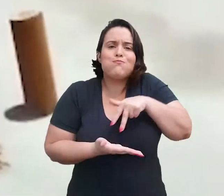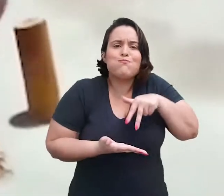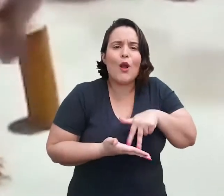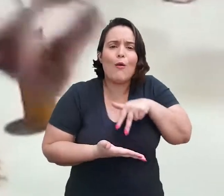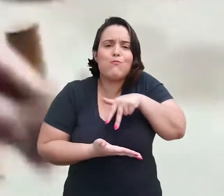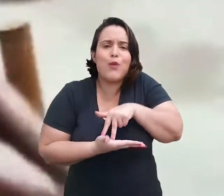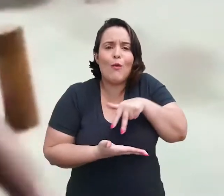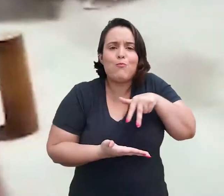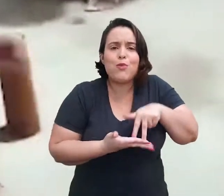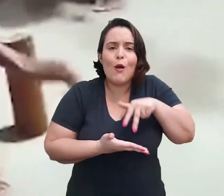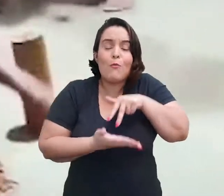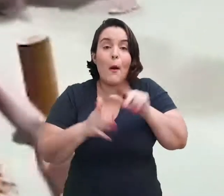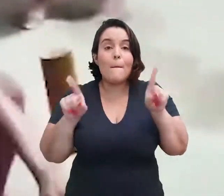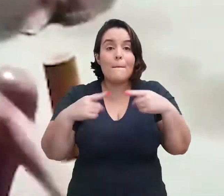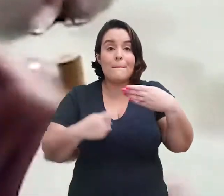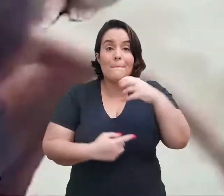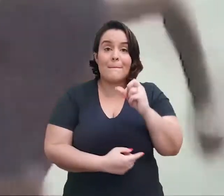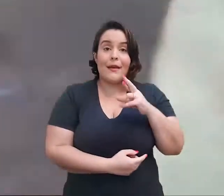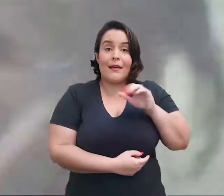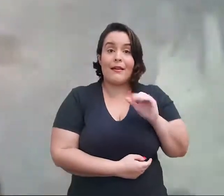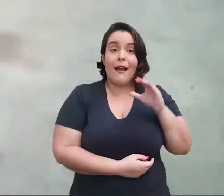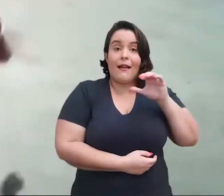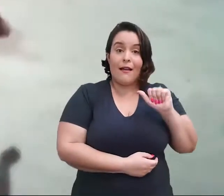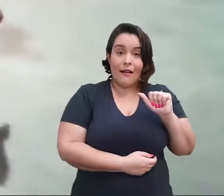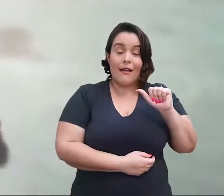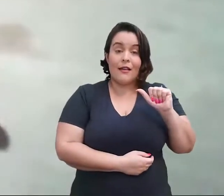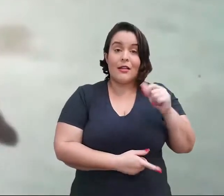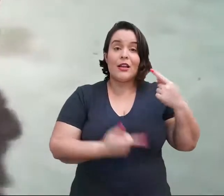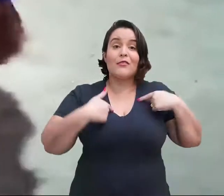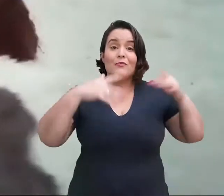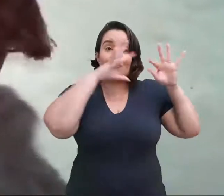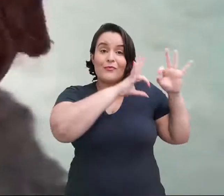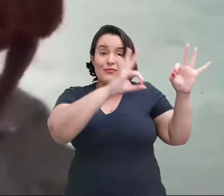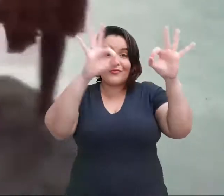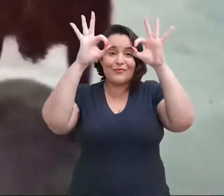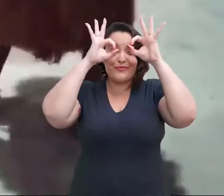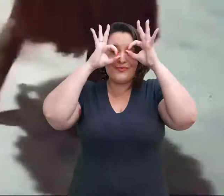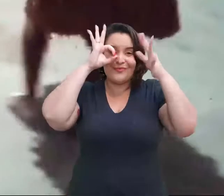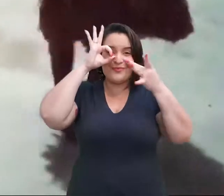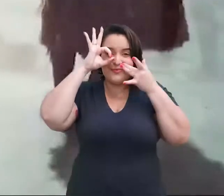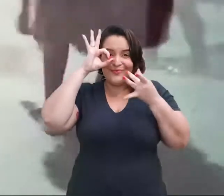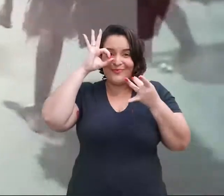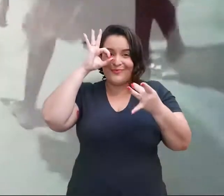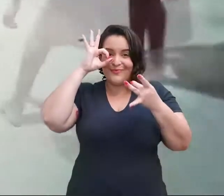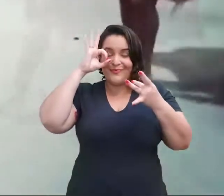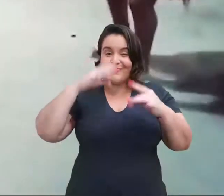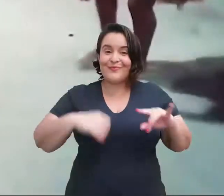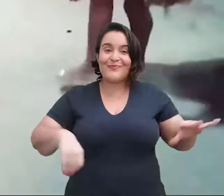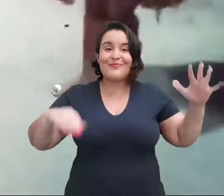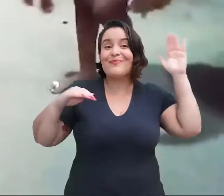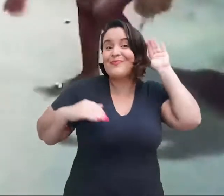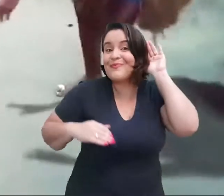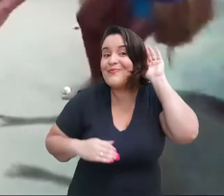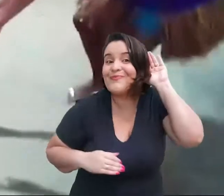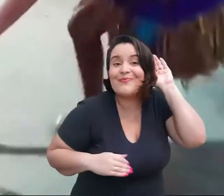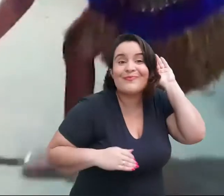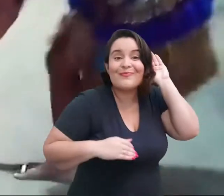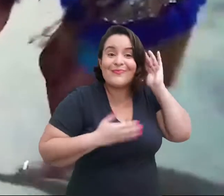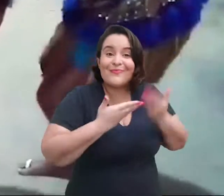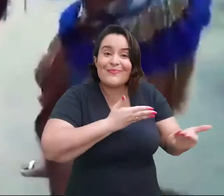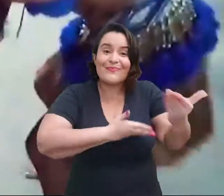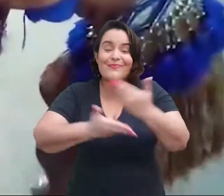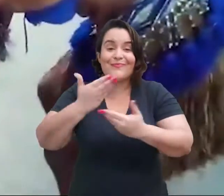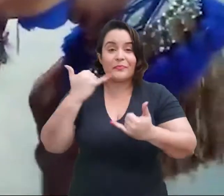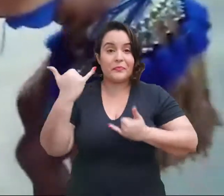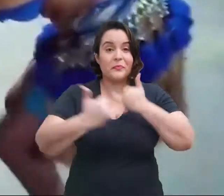levantam poeira ao som do maracá, que traz o ritmo do jogo de ouvir com os olhos e socializar com